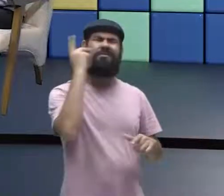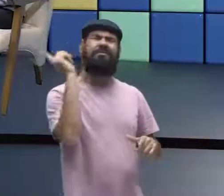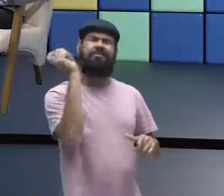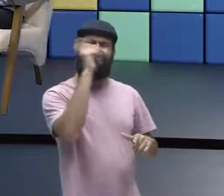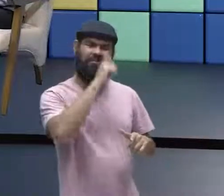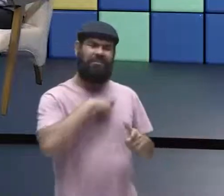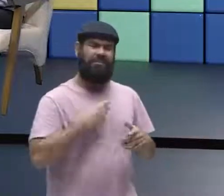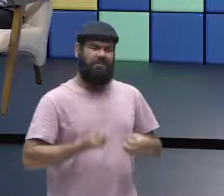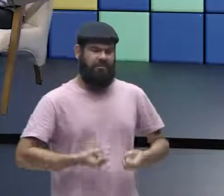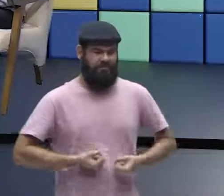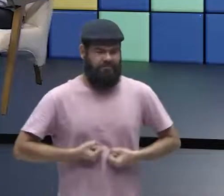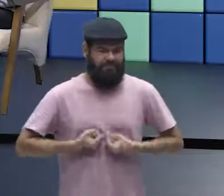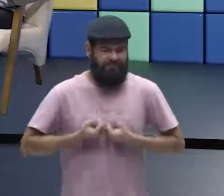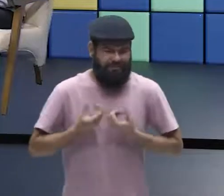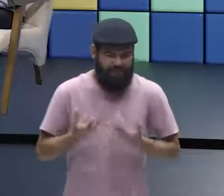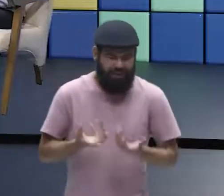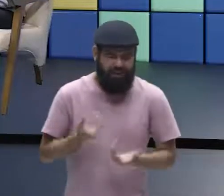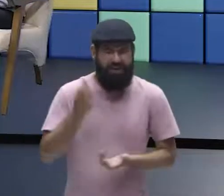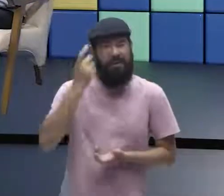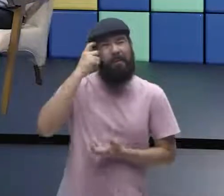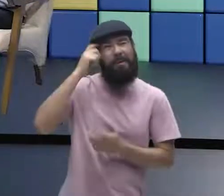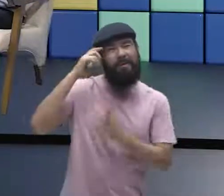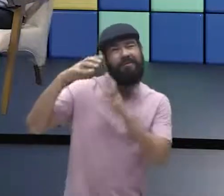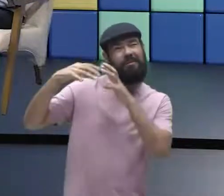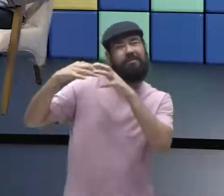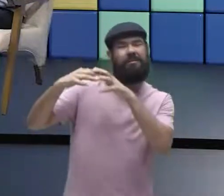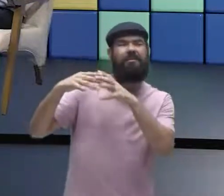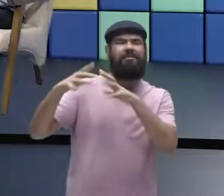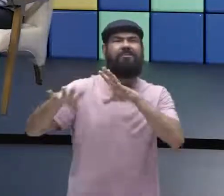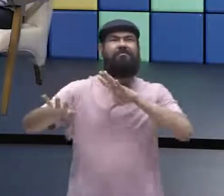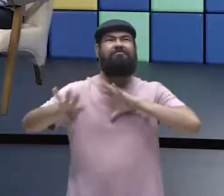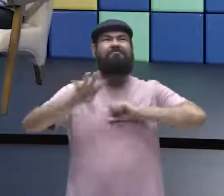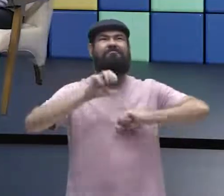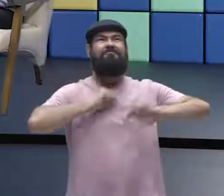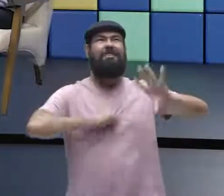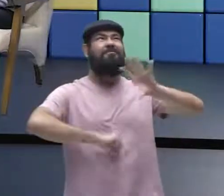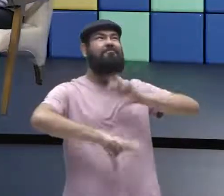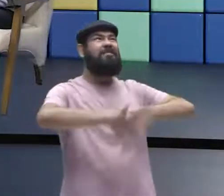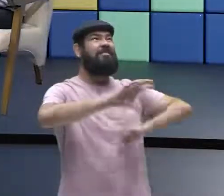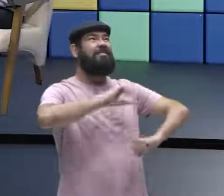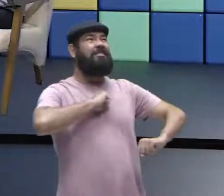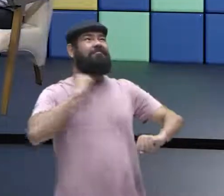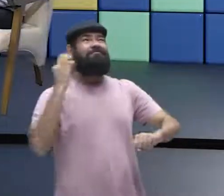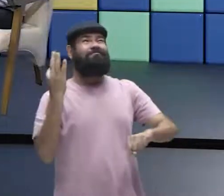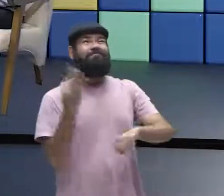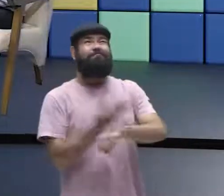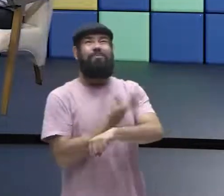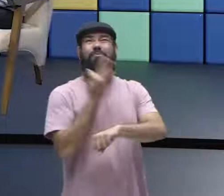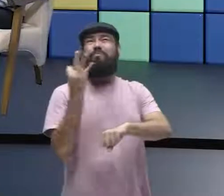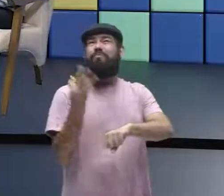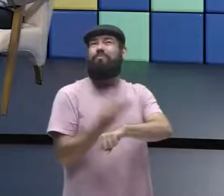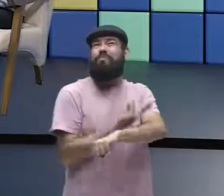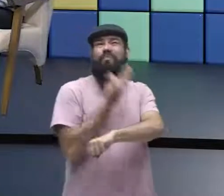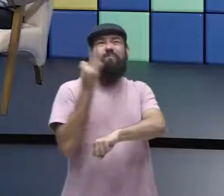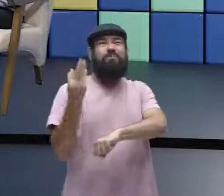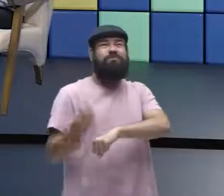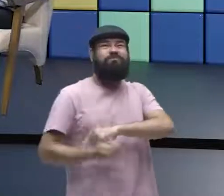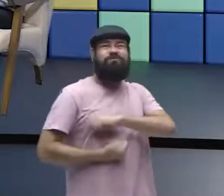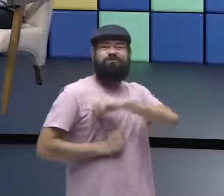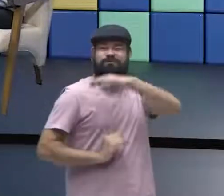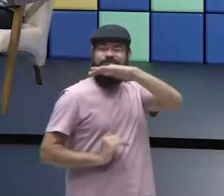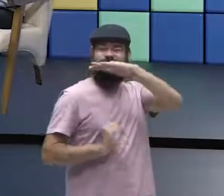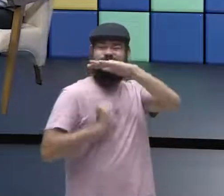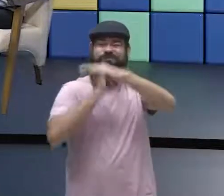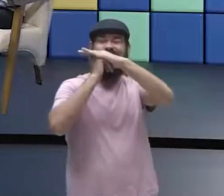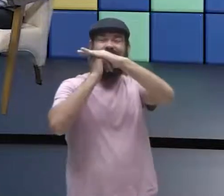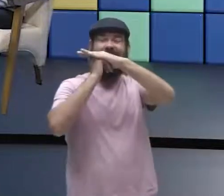falar o que pensa, acaba guardando para si, e no momento em que ela já não aguenta mais, é como se ela estivesse no limite, né?